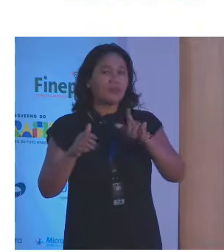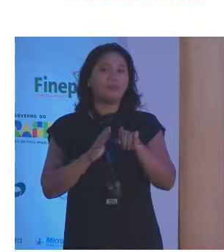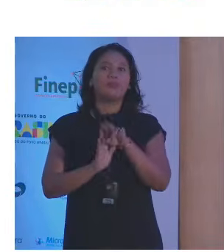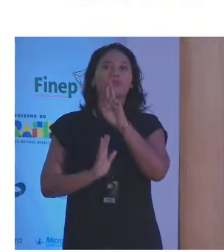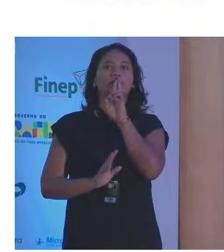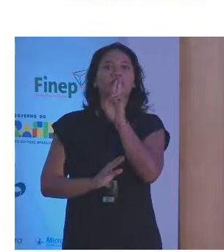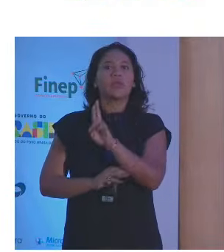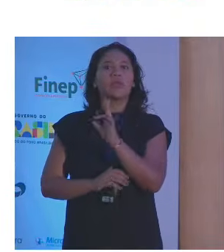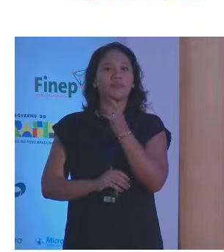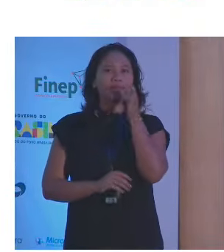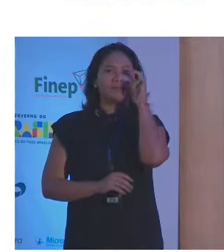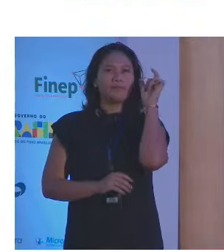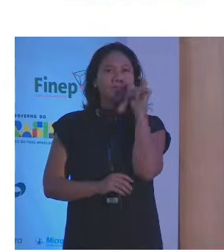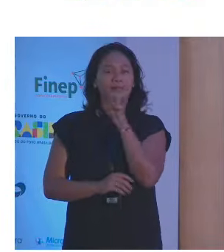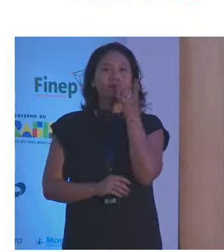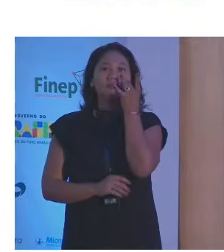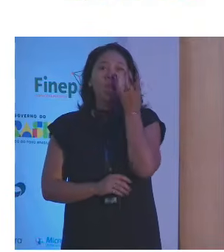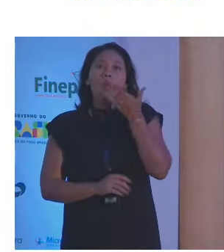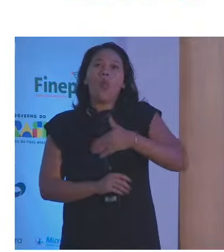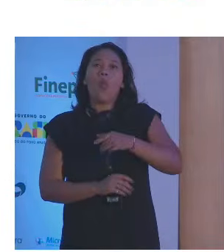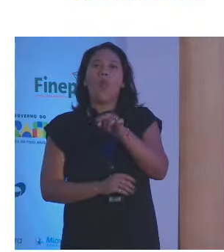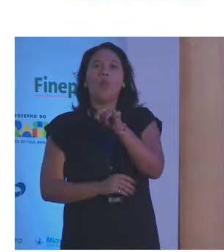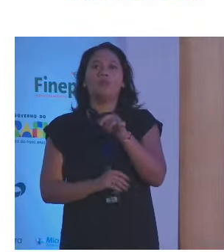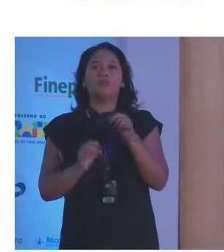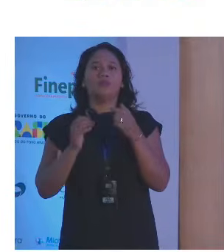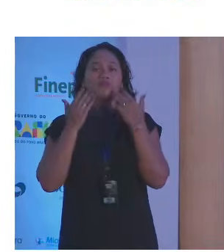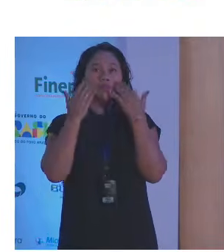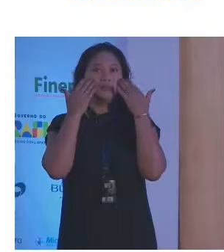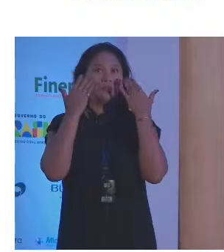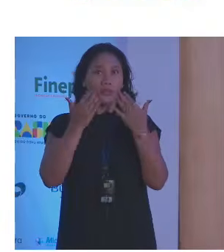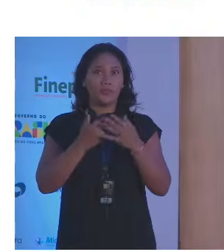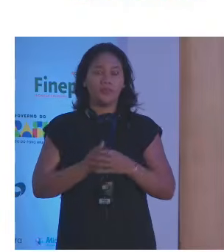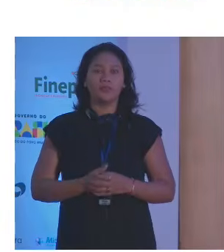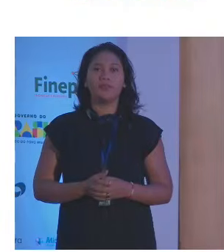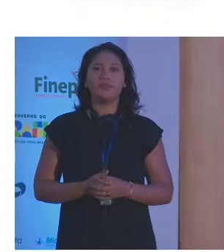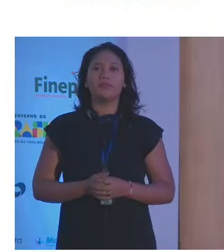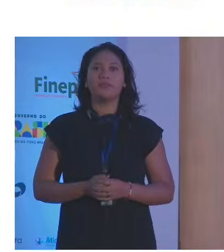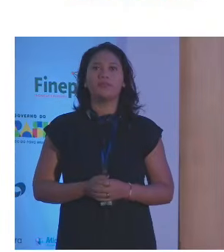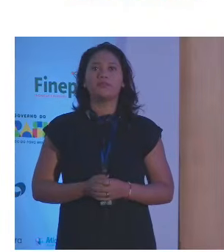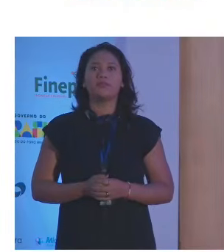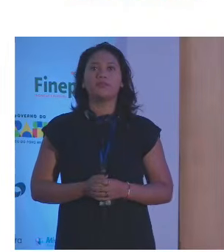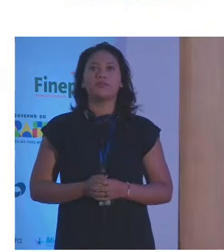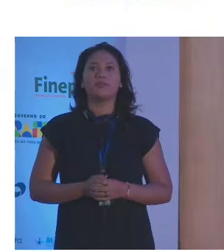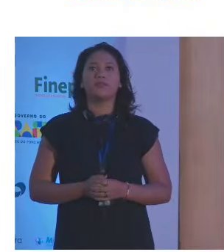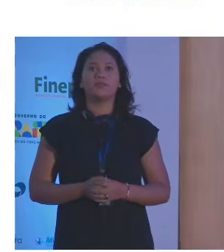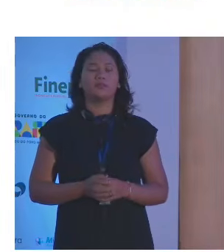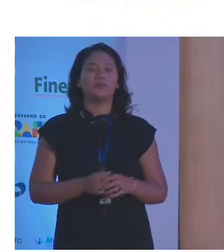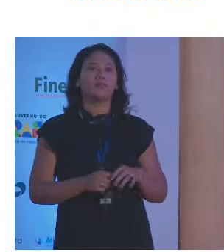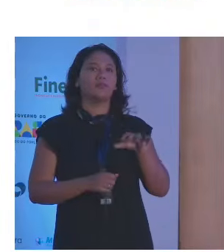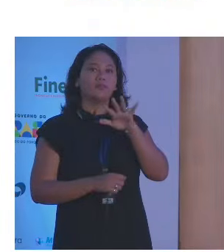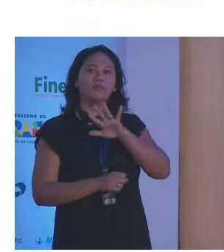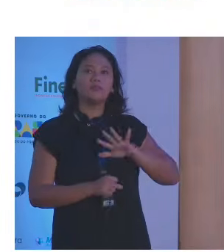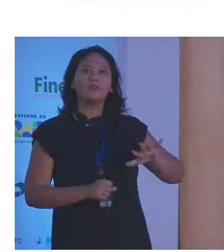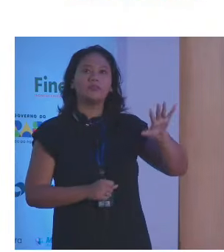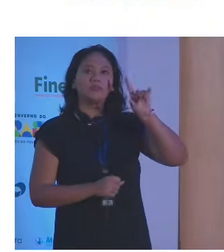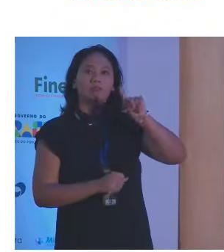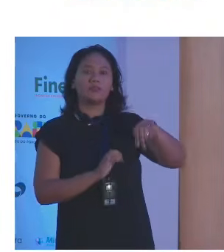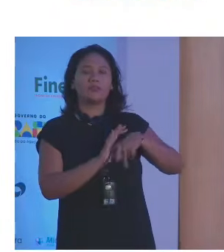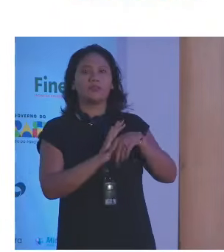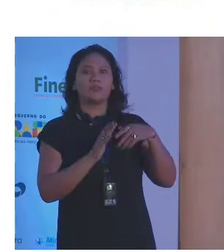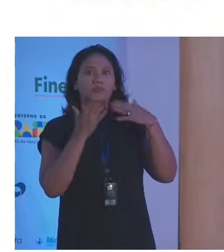resultado que é interessante é comprovando, né, destacando que mesmo na plataforma continental,